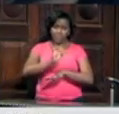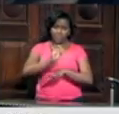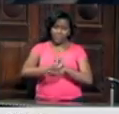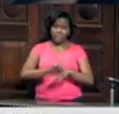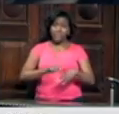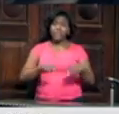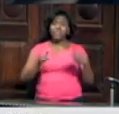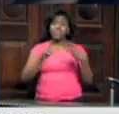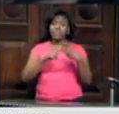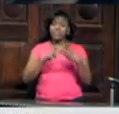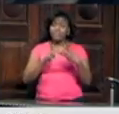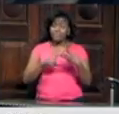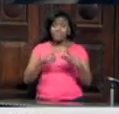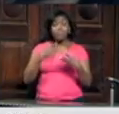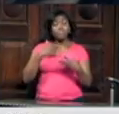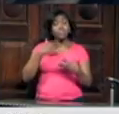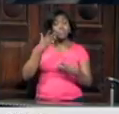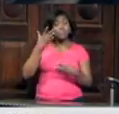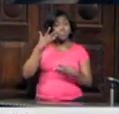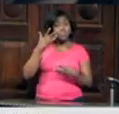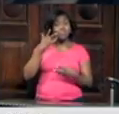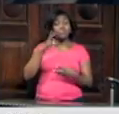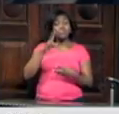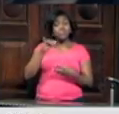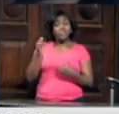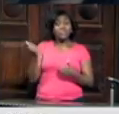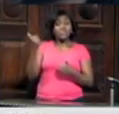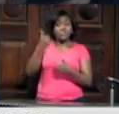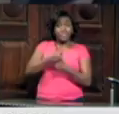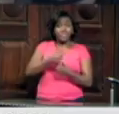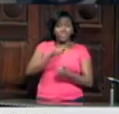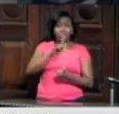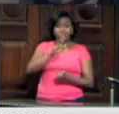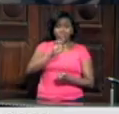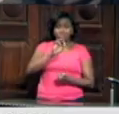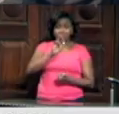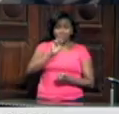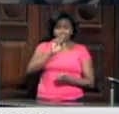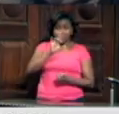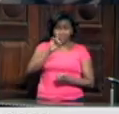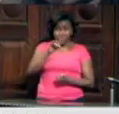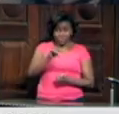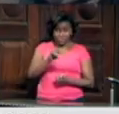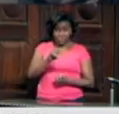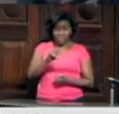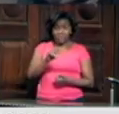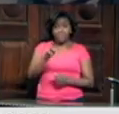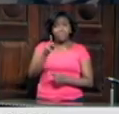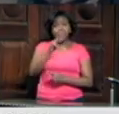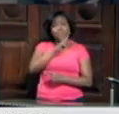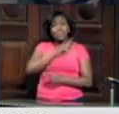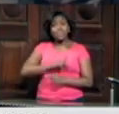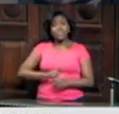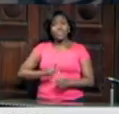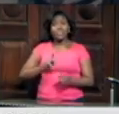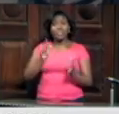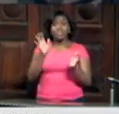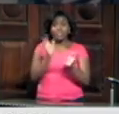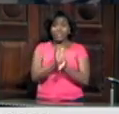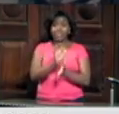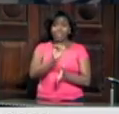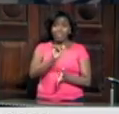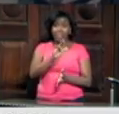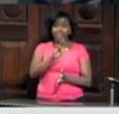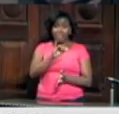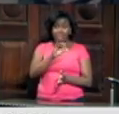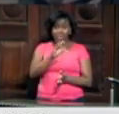quem eu pude suceder, Geraldo Halford. Senhor presidente da Academia Carioca, receba